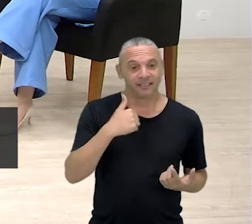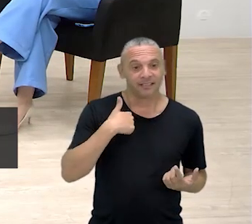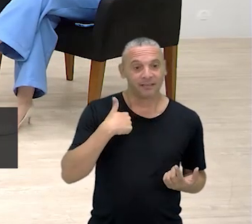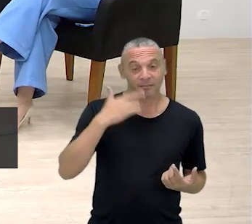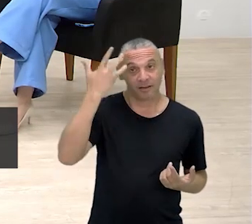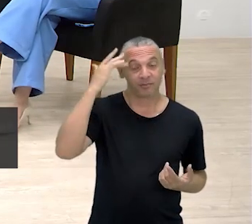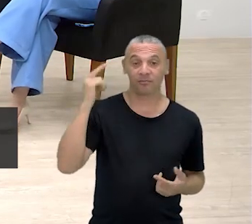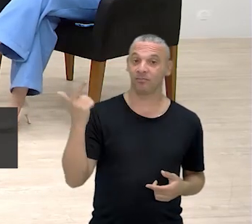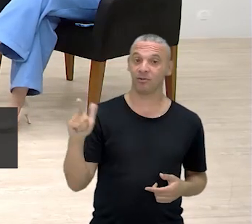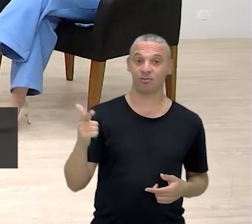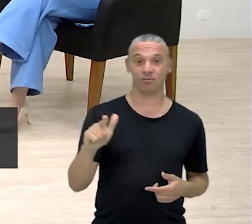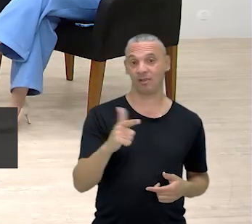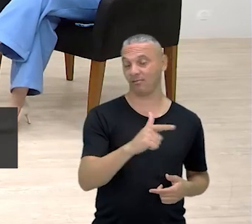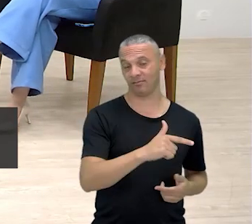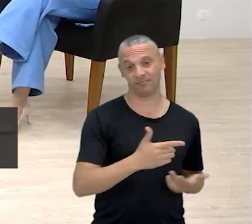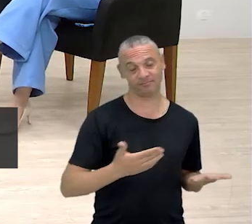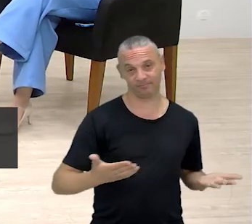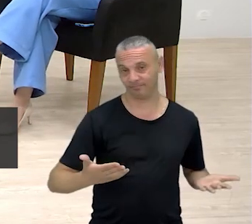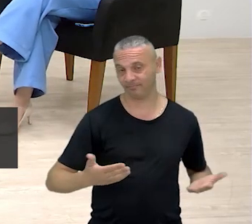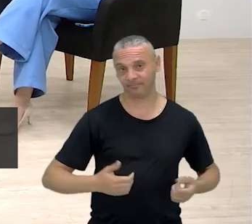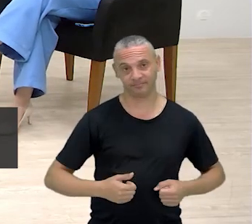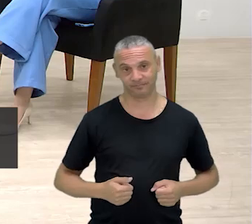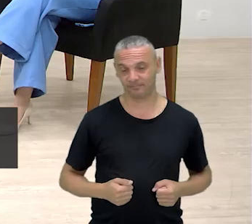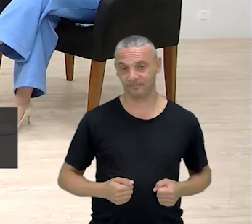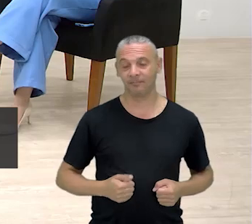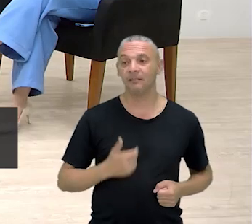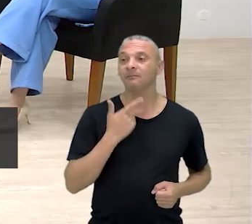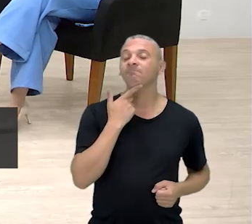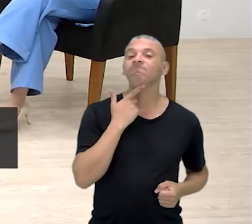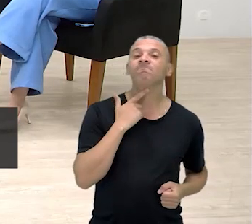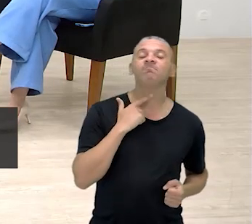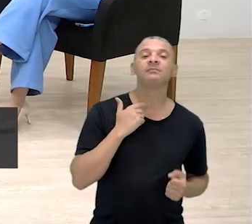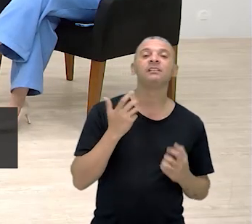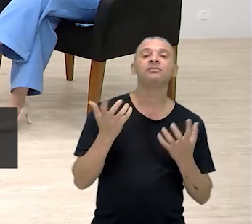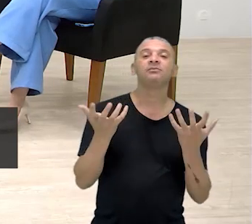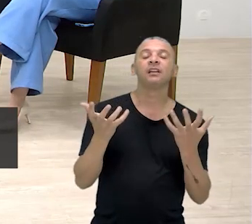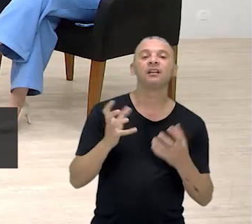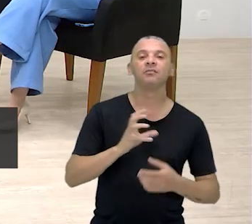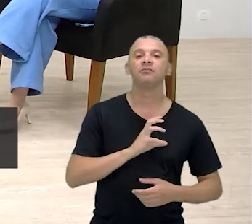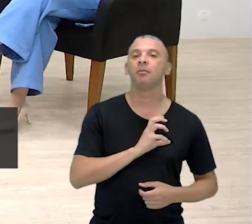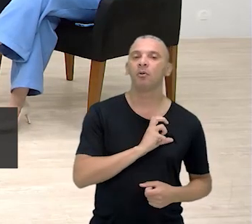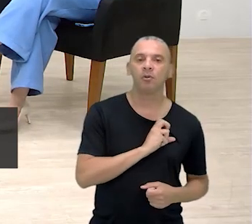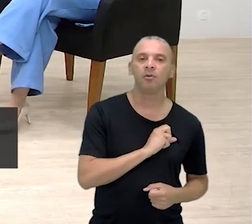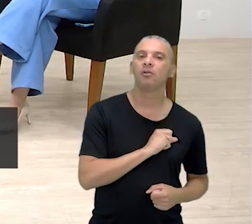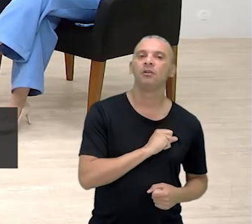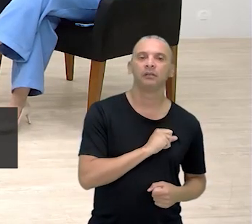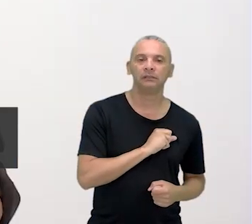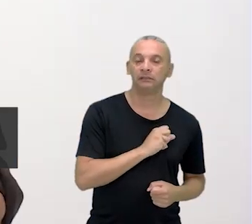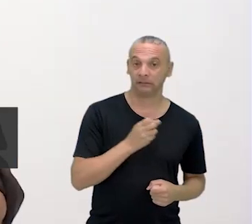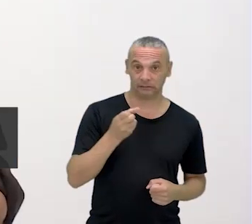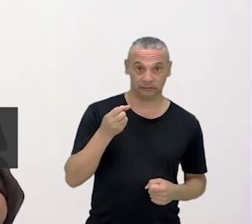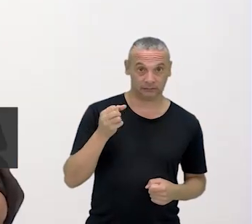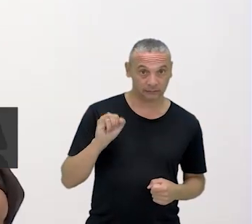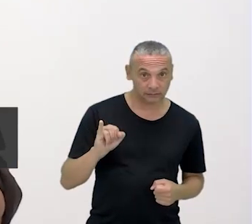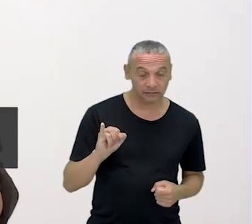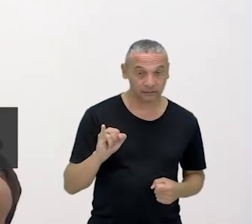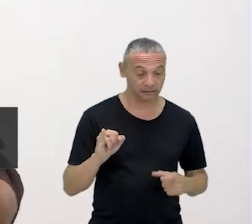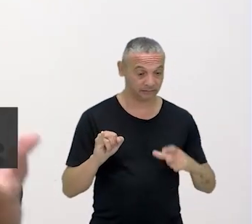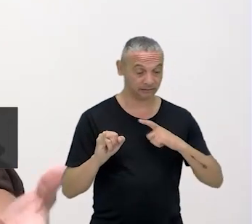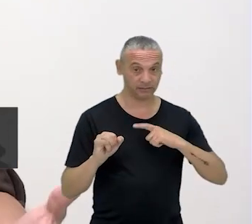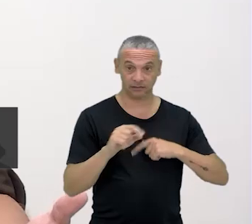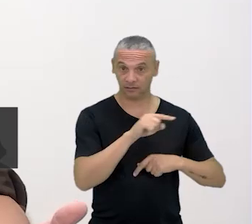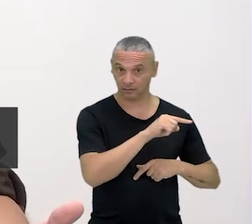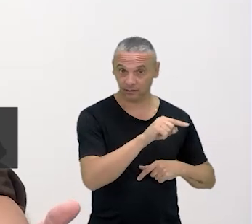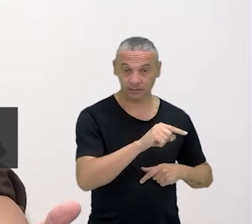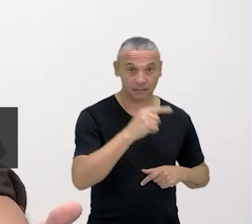não teve. Porque o querer, o amor, né? Eu acho que se eles tivessem, né? Se a gente